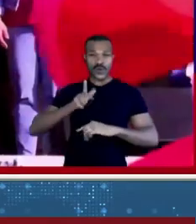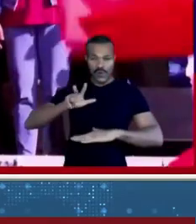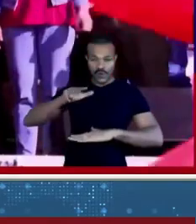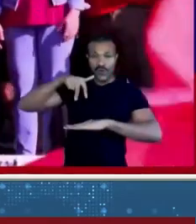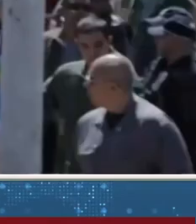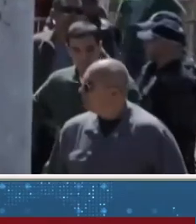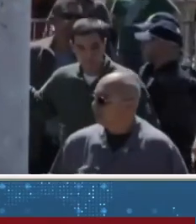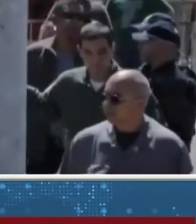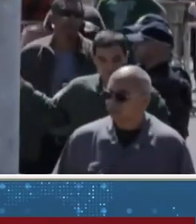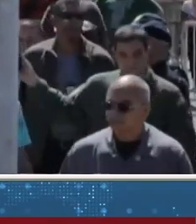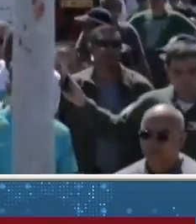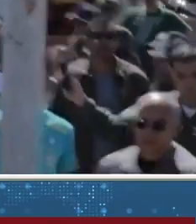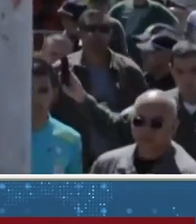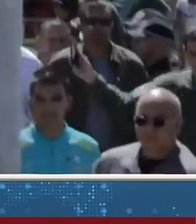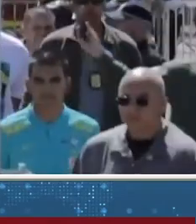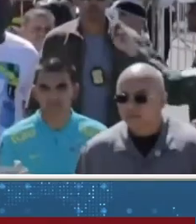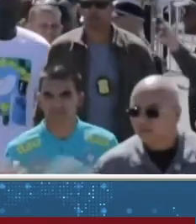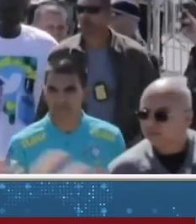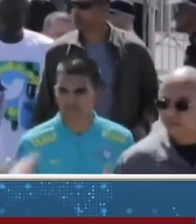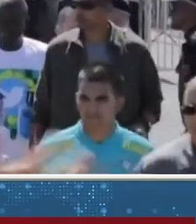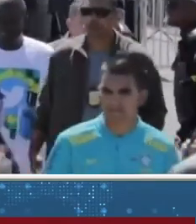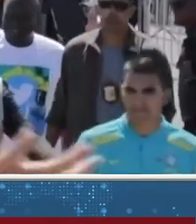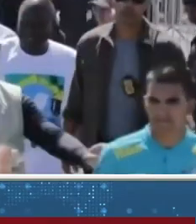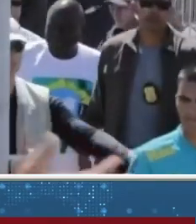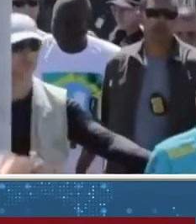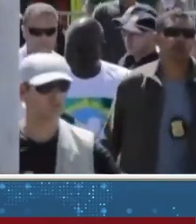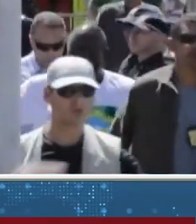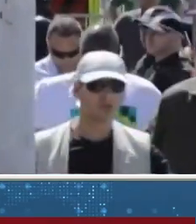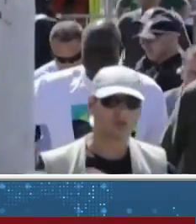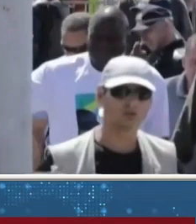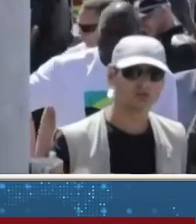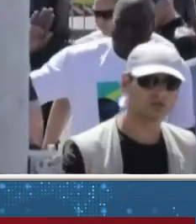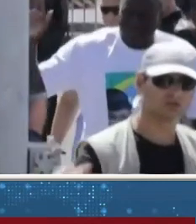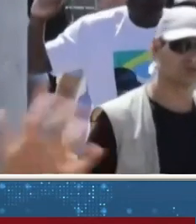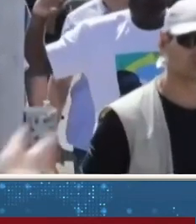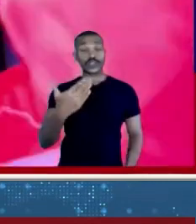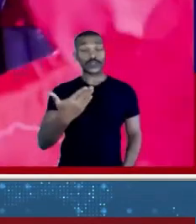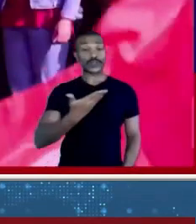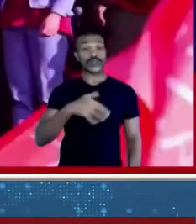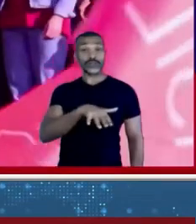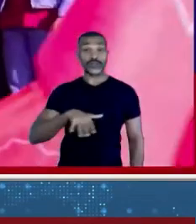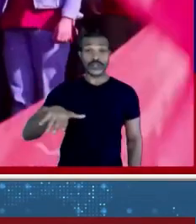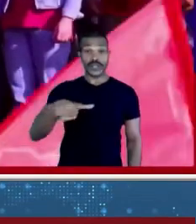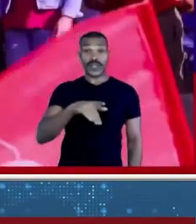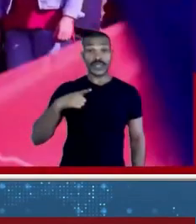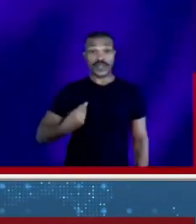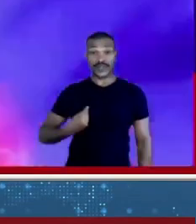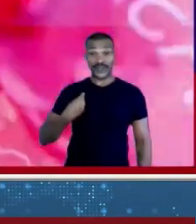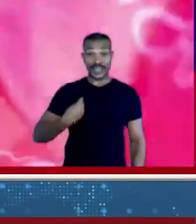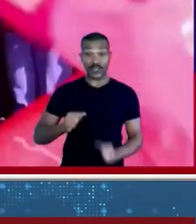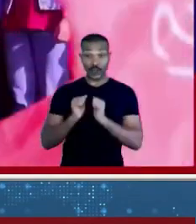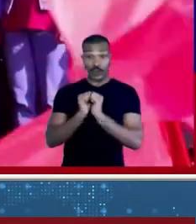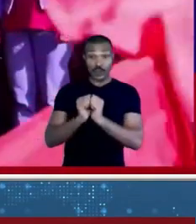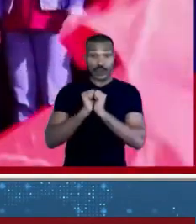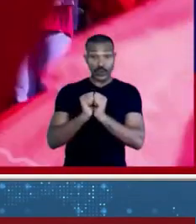Agora, a partir da campanha começando, acontecerão entrevistas mais profundas e, possivelmente, debates também